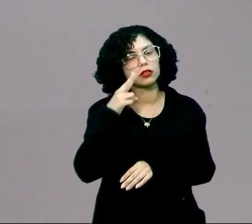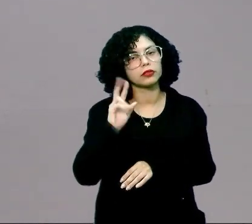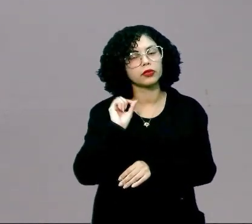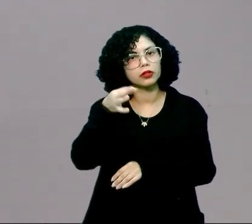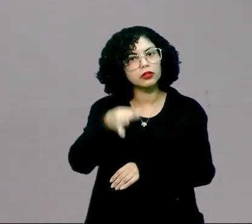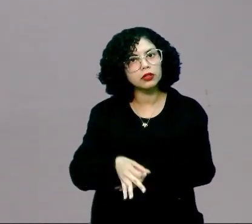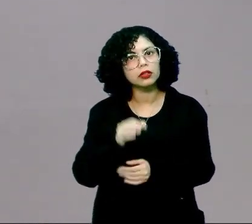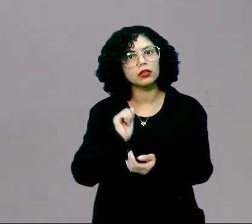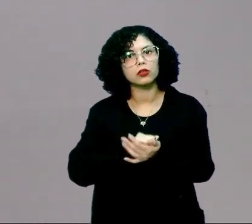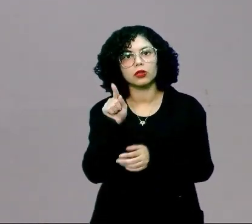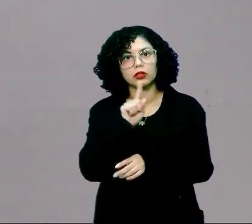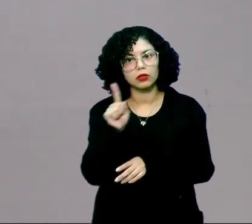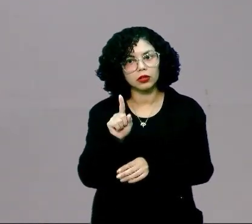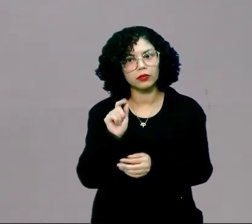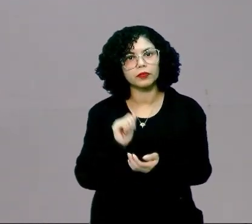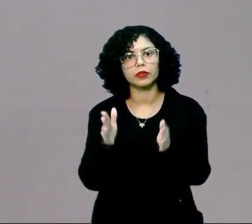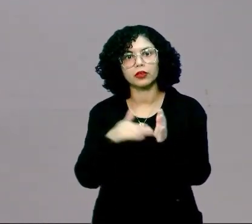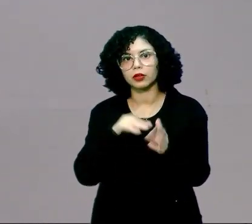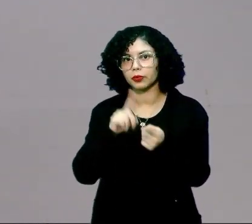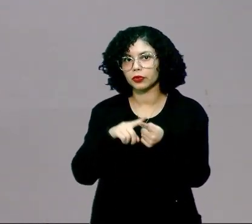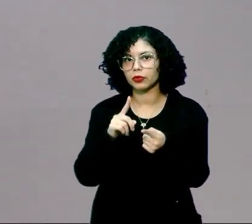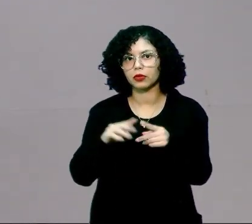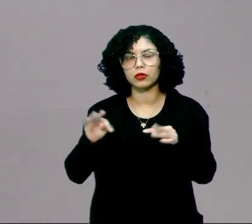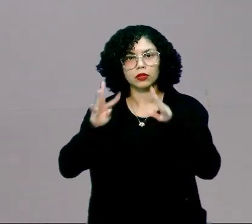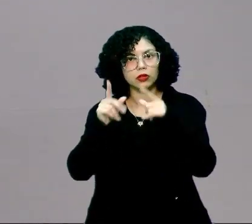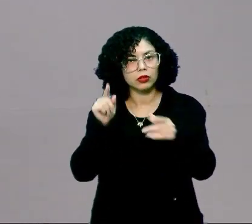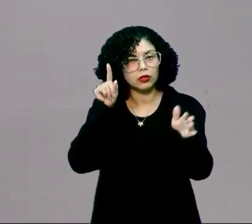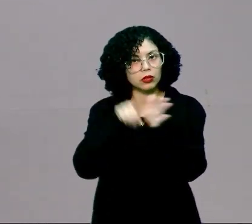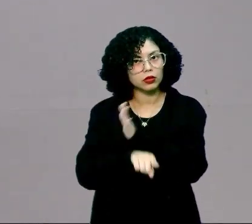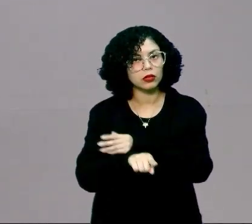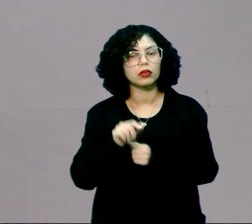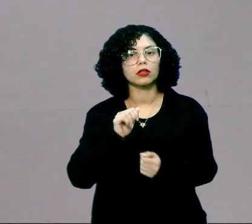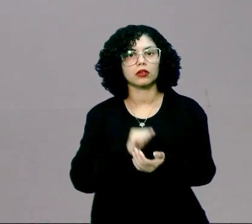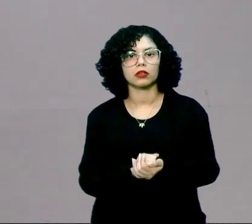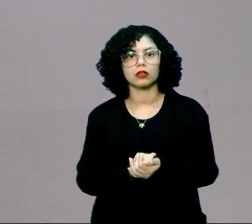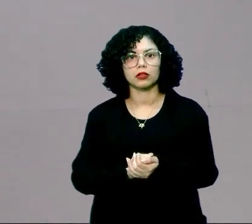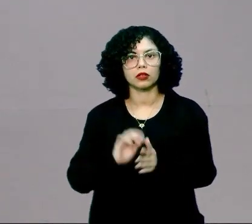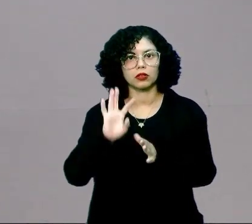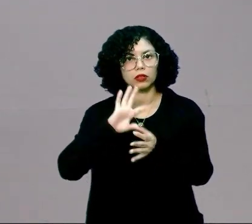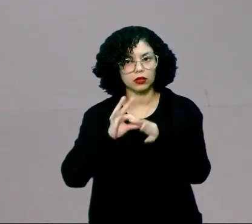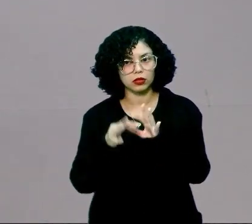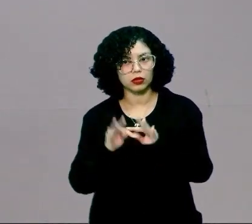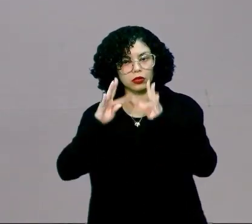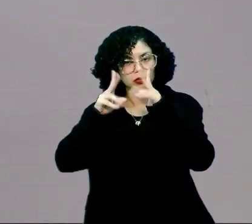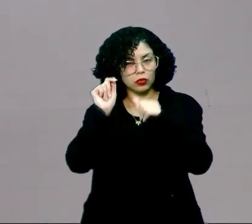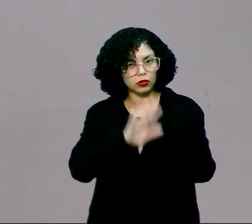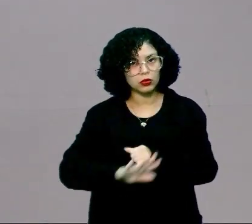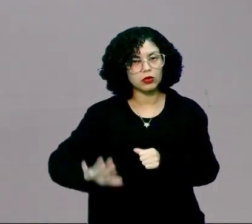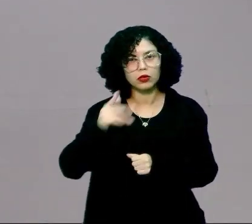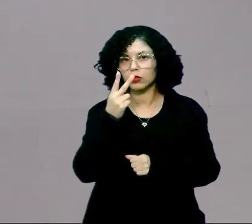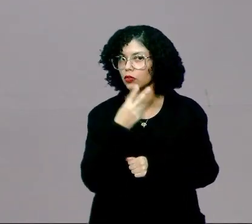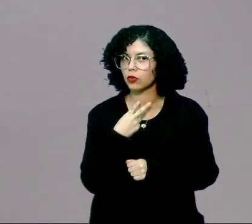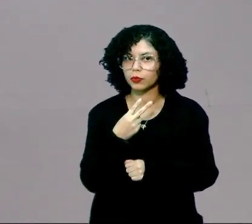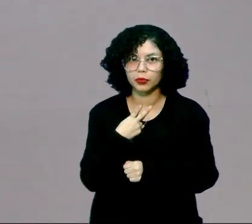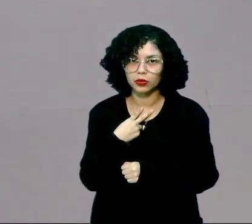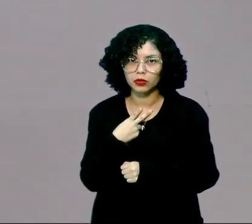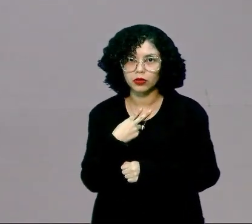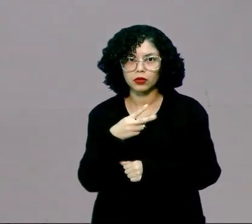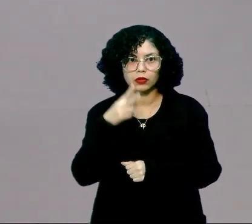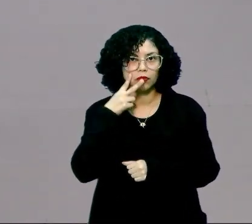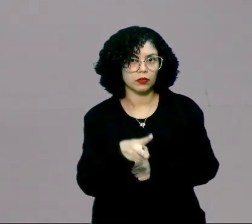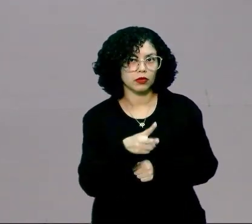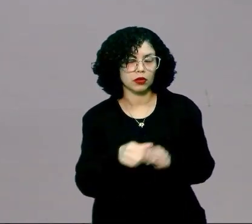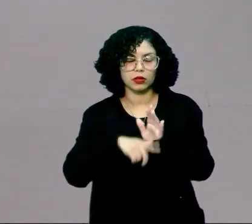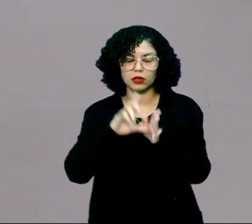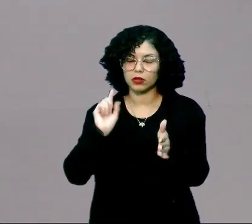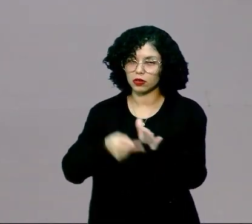que é correto, o que não é, até porque todas as questões, pessoal, elas são contextualizadas e a gente não pode ir de cabeça sem